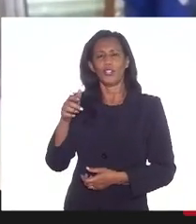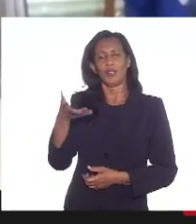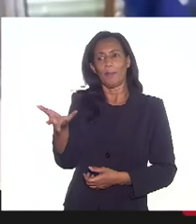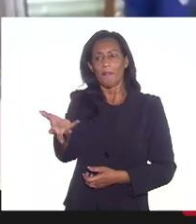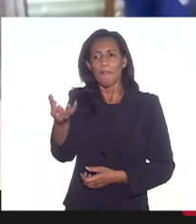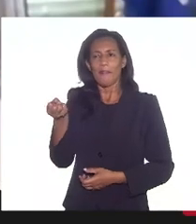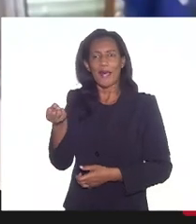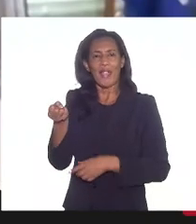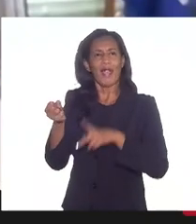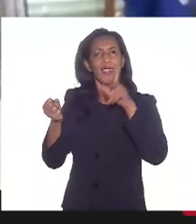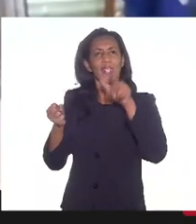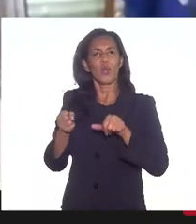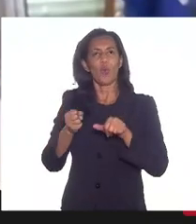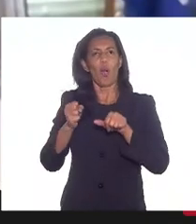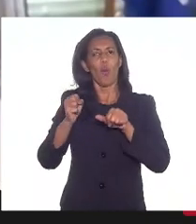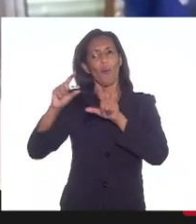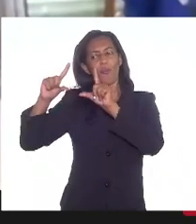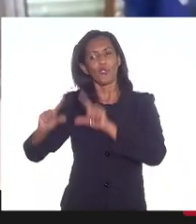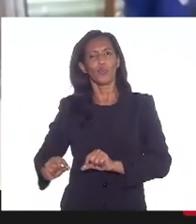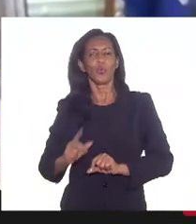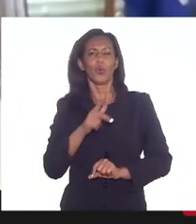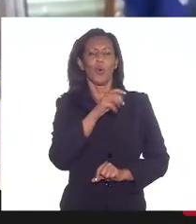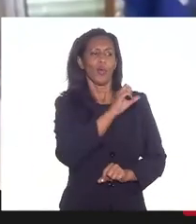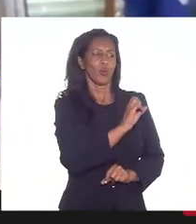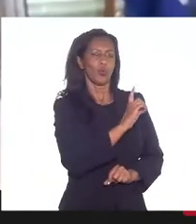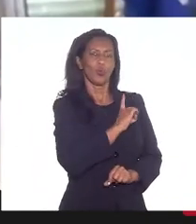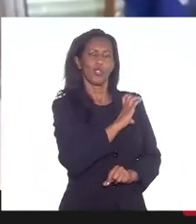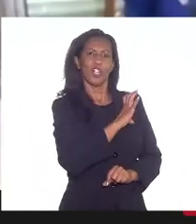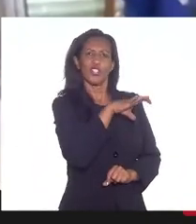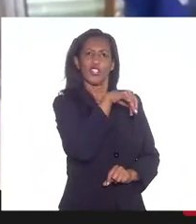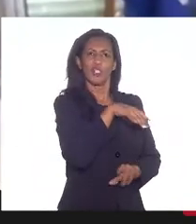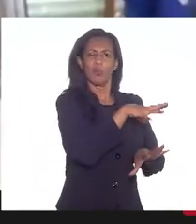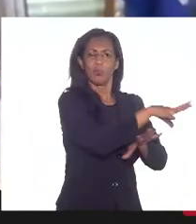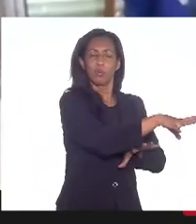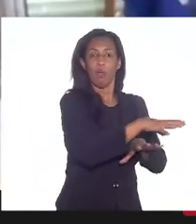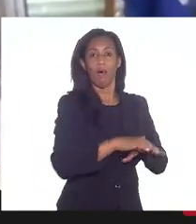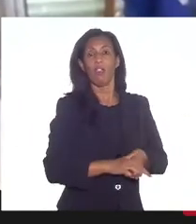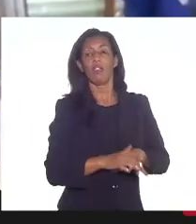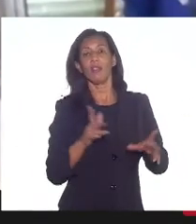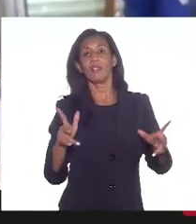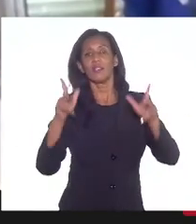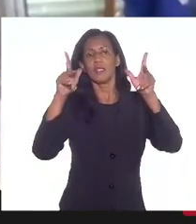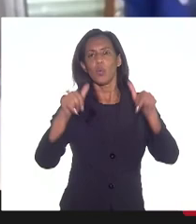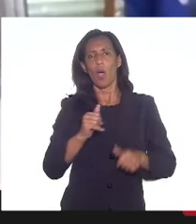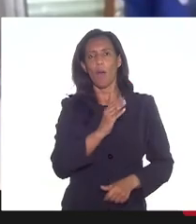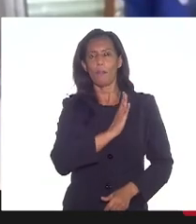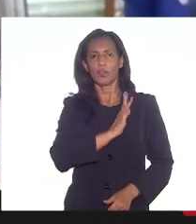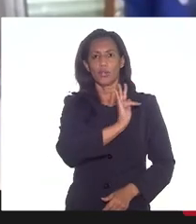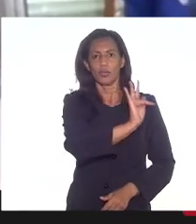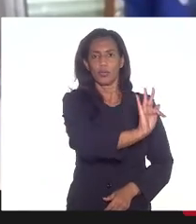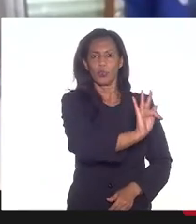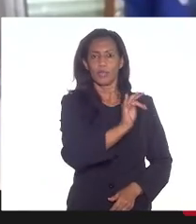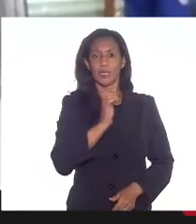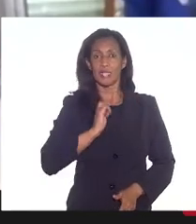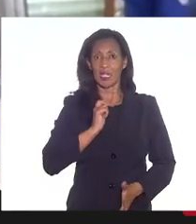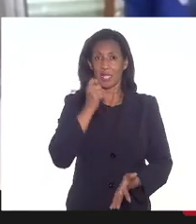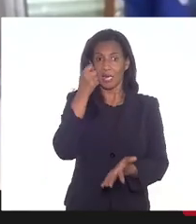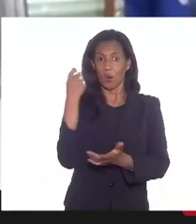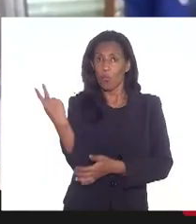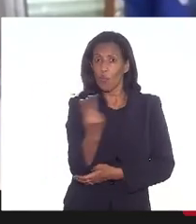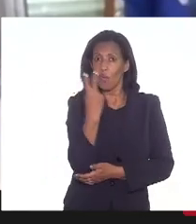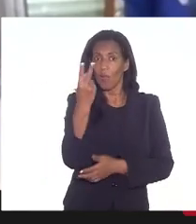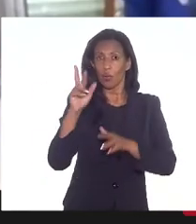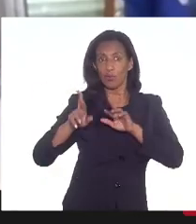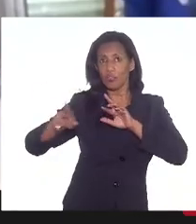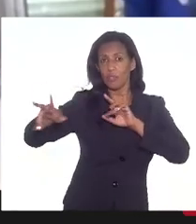para Caxias, para baratear o gás na região. Essa discussão do hub de gás da Baixada Fluminense, a gente tem que ter uma tarifa diferenciada